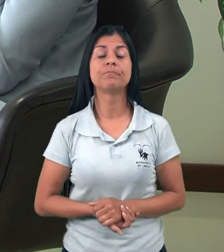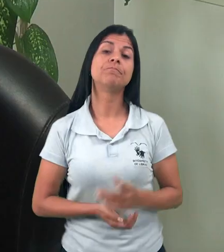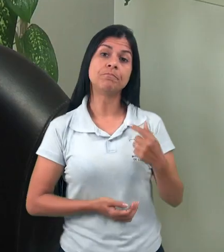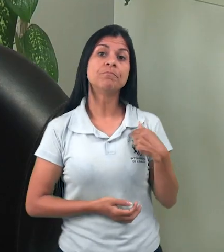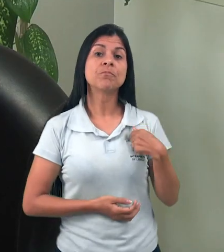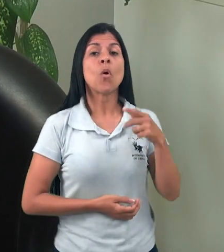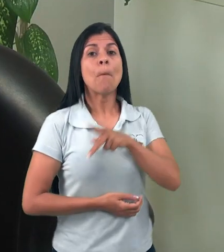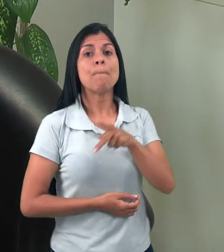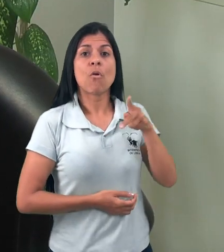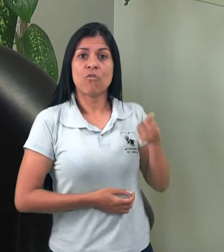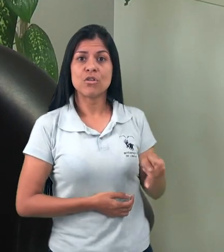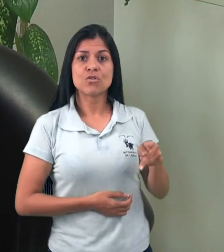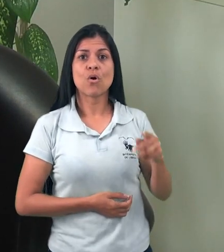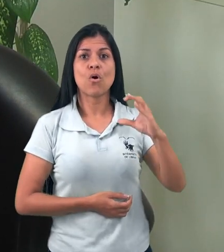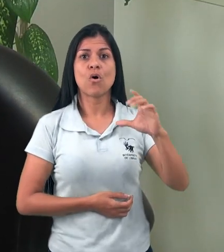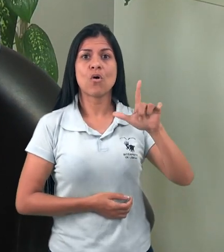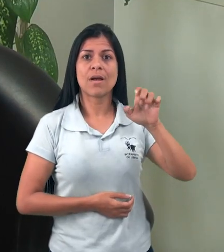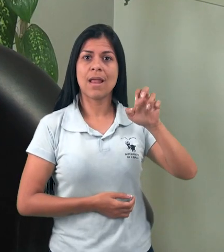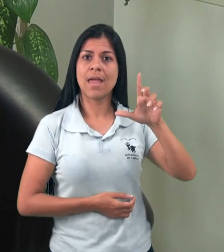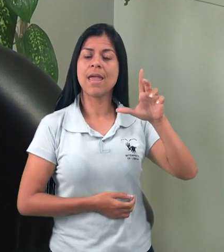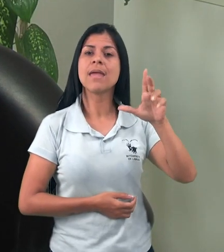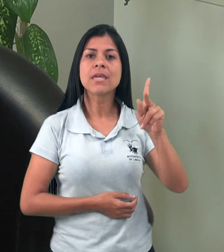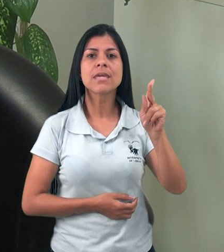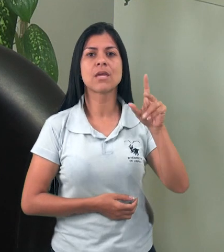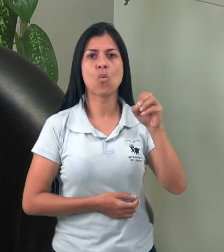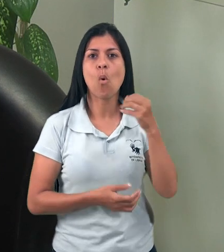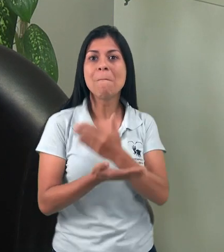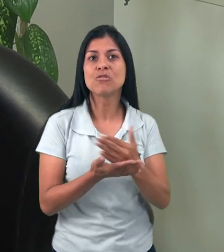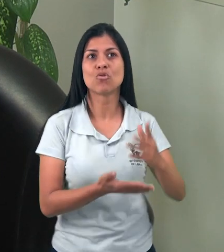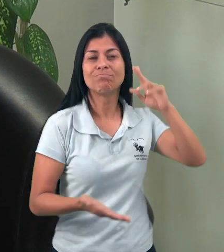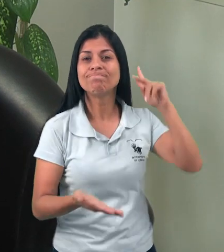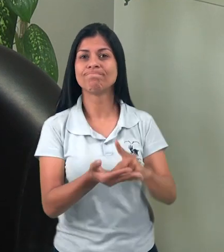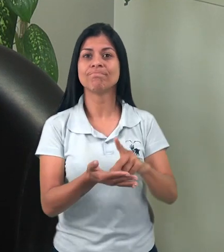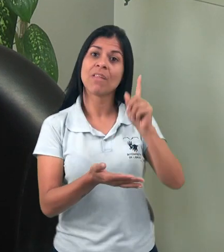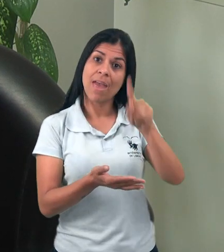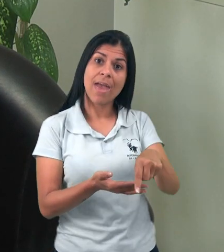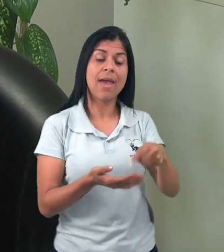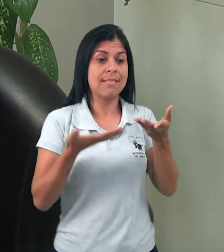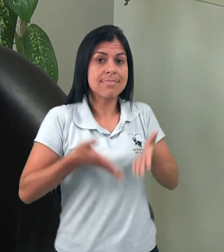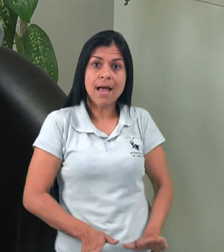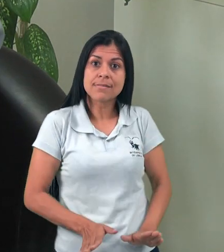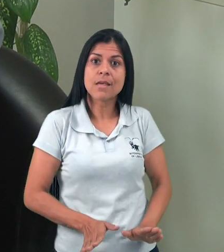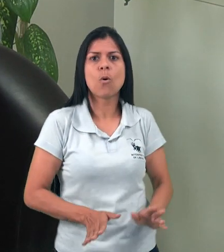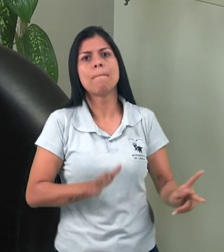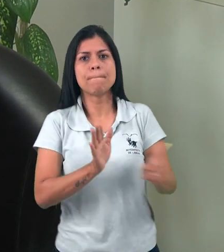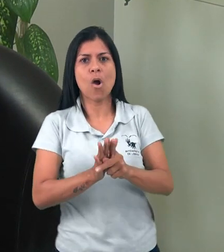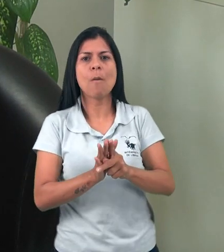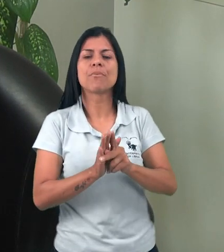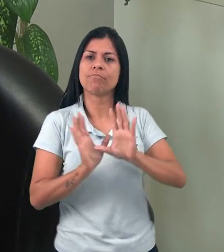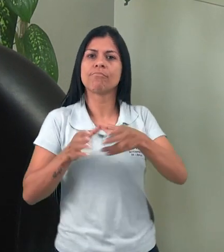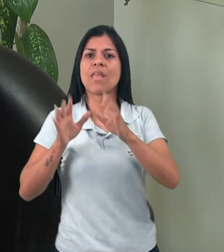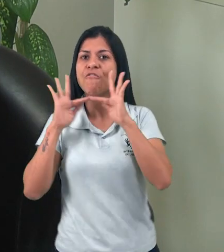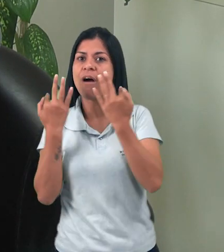iniciativa? O professor Clay, que foi quem começou o programa, ele é descendente de pomerano.